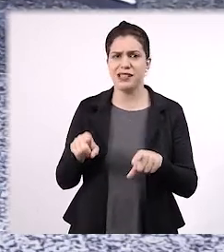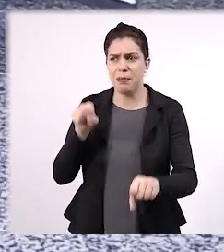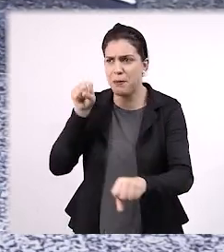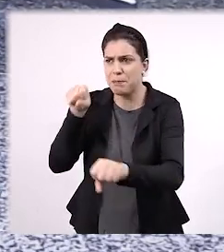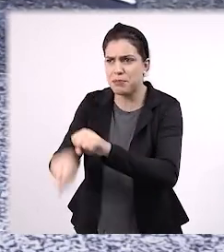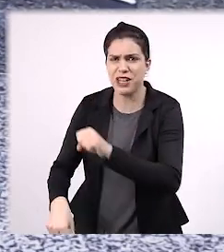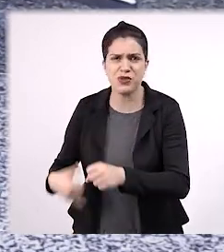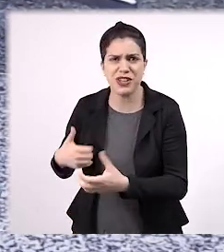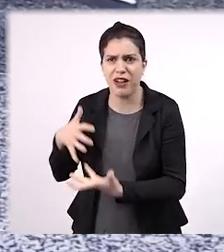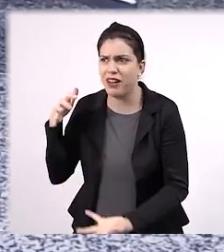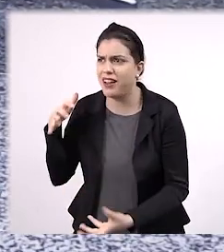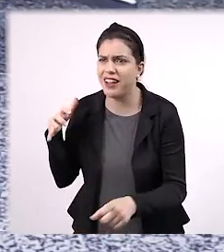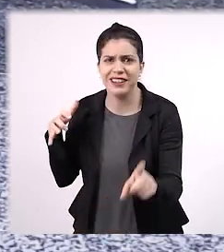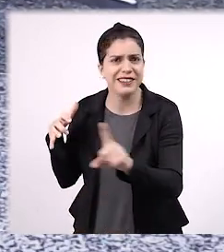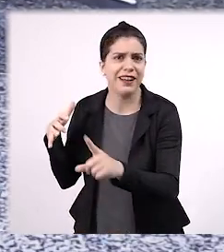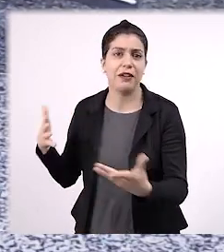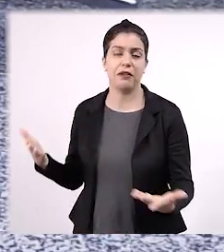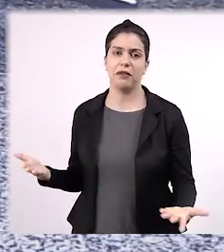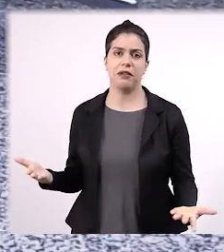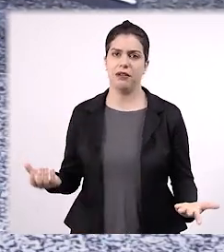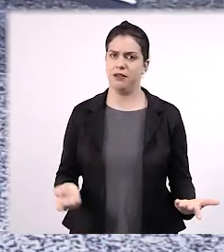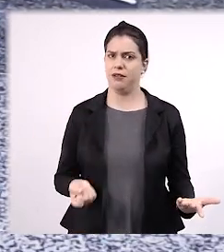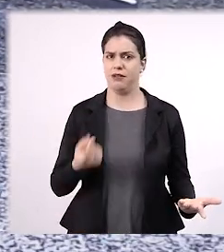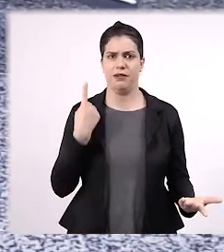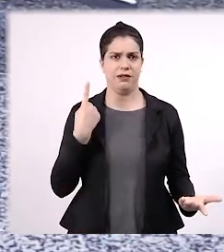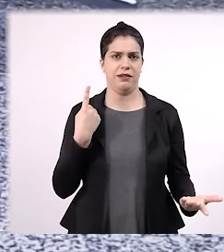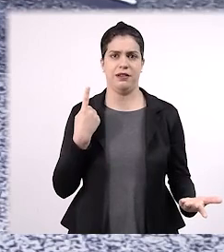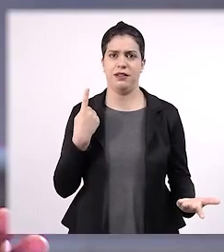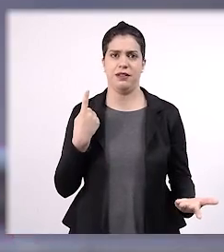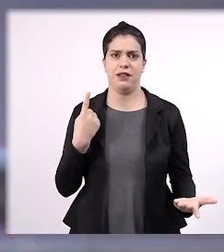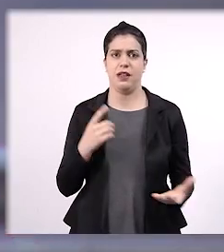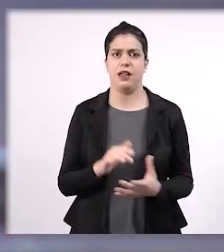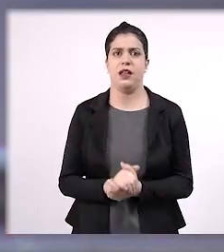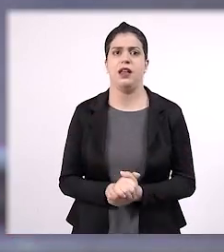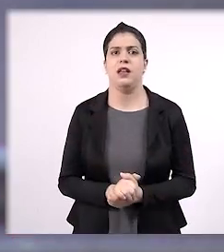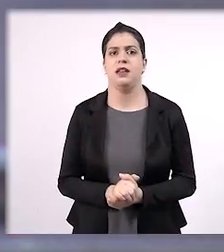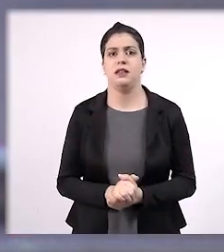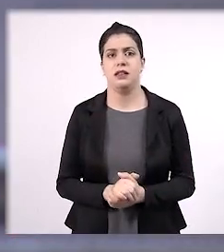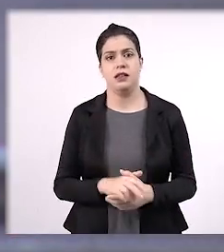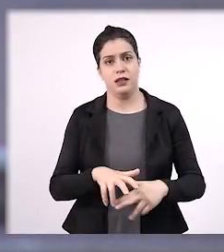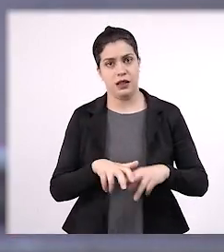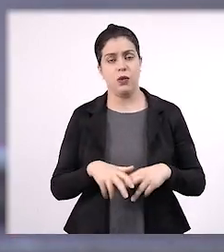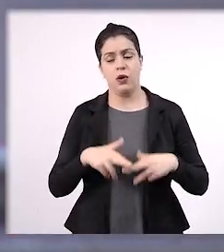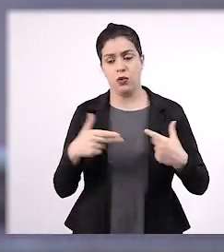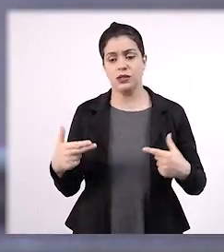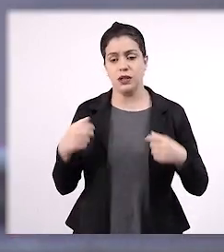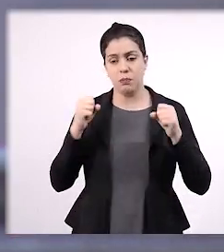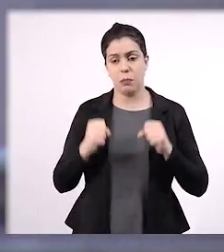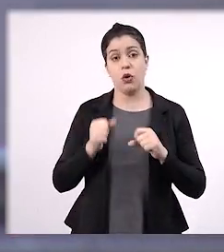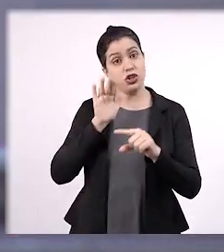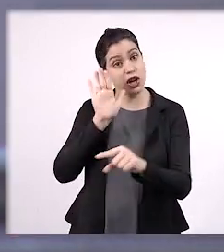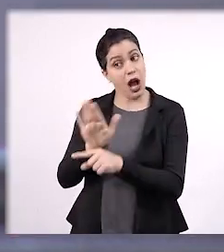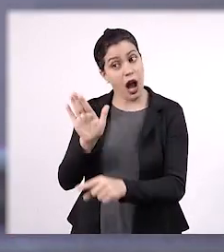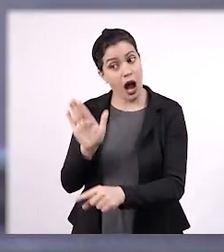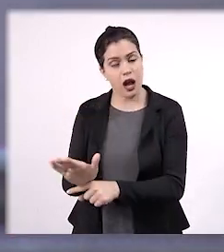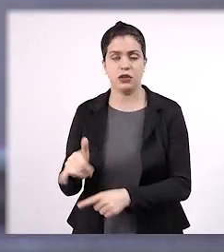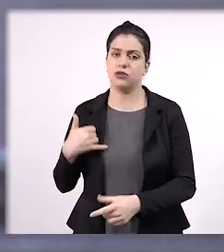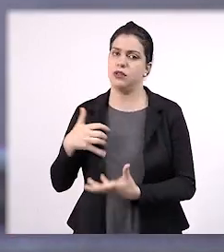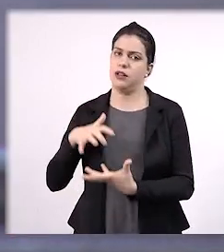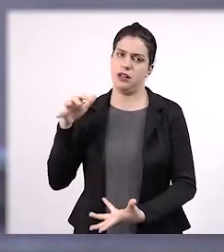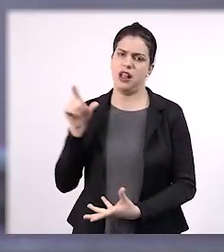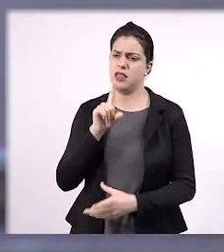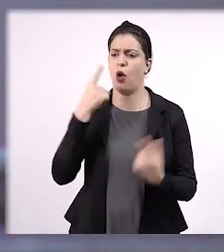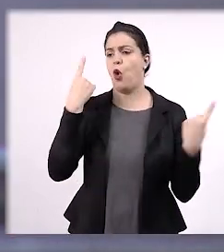pedir se na verdade, é o próprio Superior idoso, Tribunal não o credor. Exatamente, pontuou que, na verdade, é um benefício para o idoso, né?